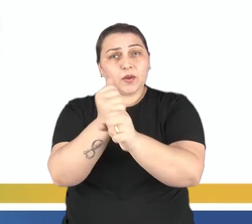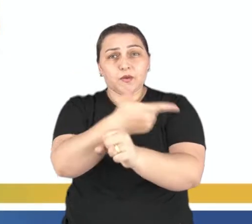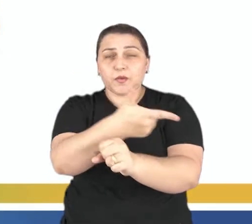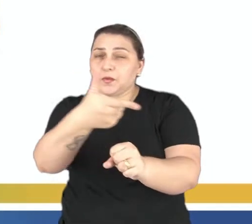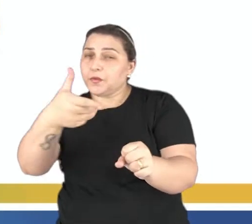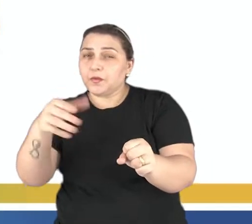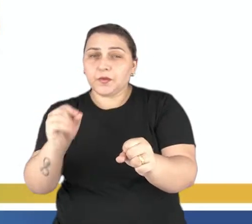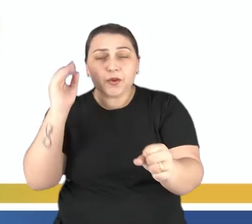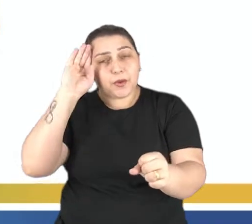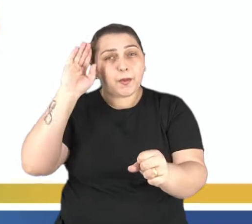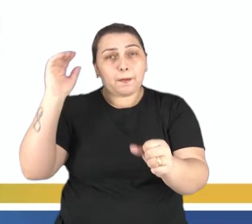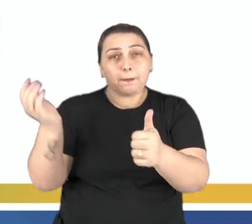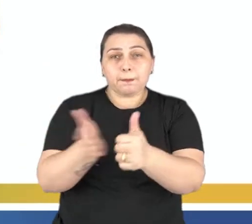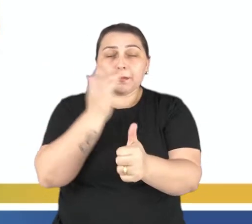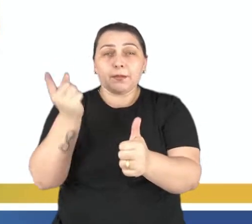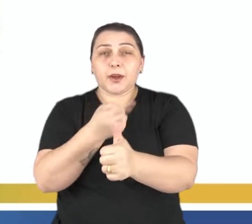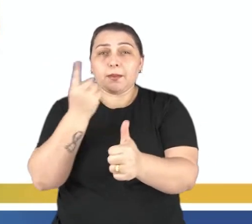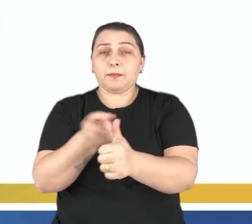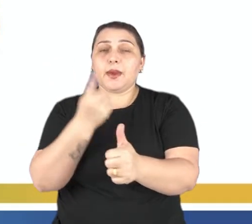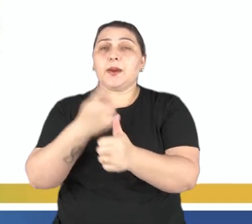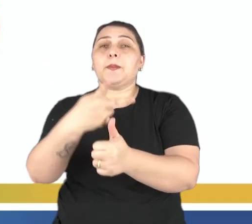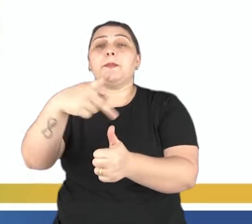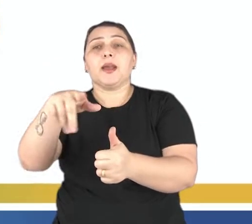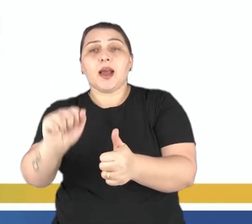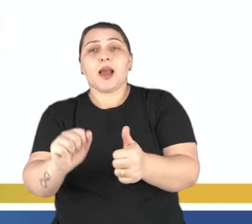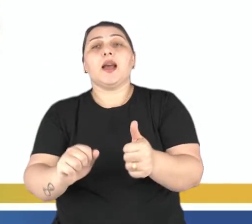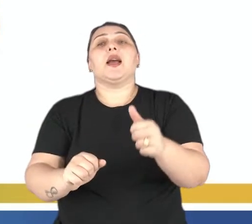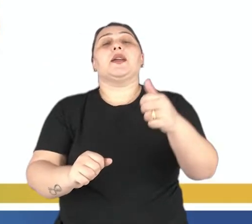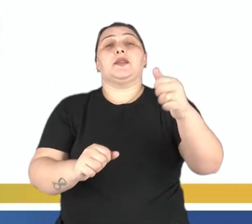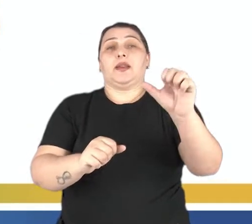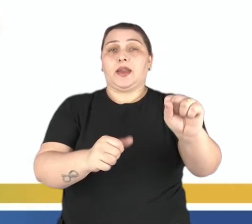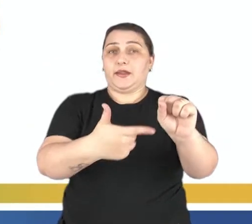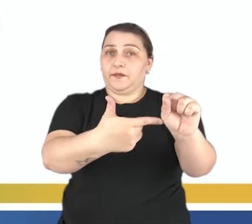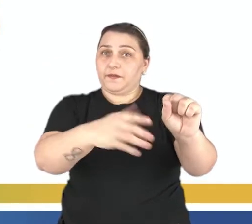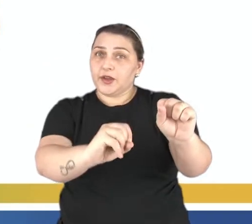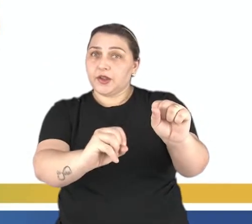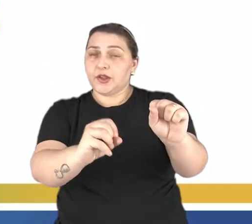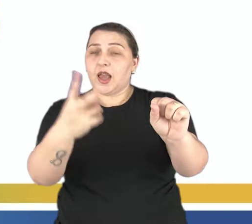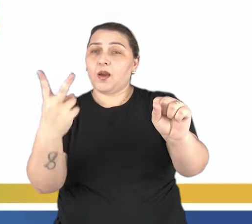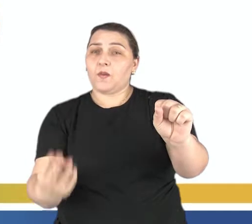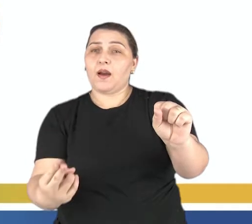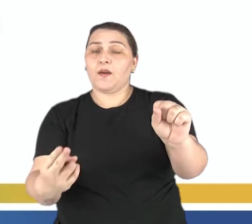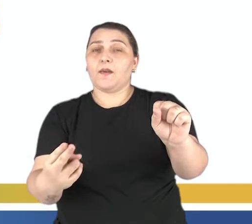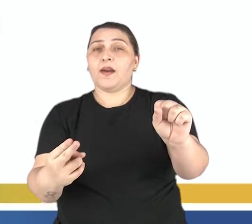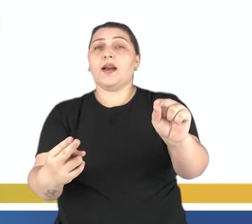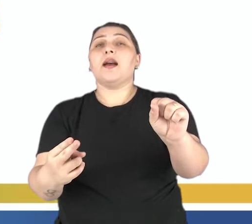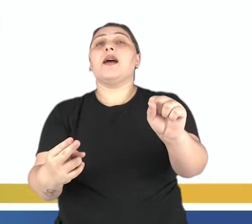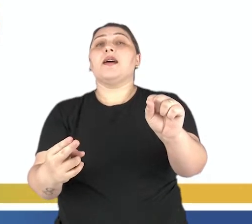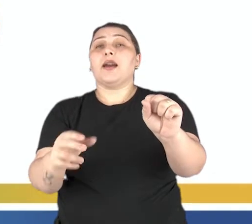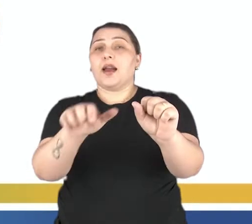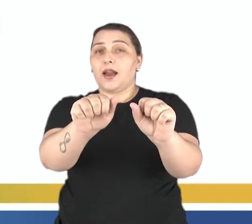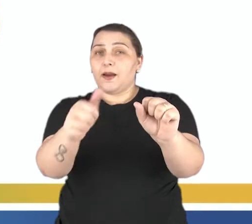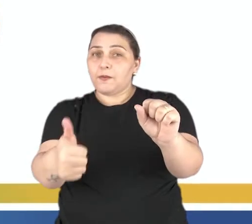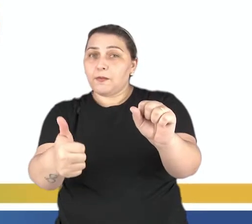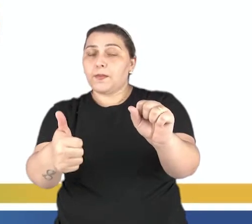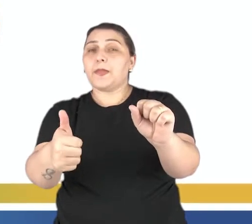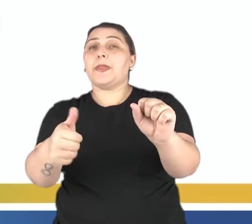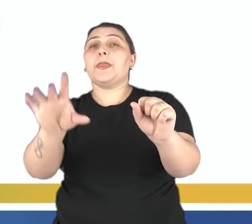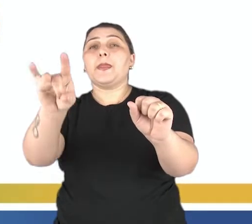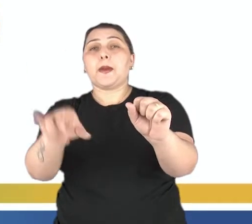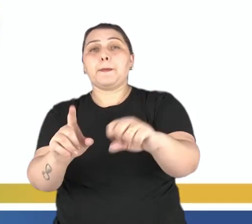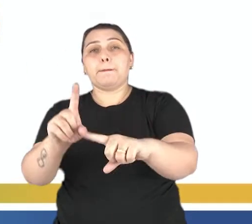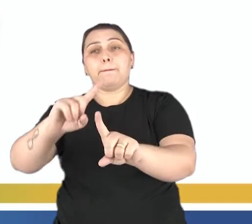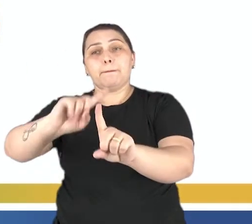20 primeiros termos de uma PA, então eu terei S20 aqui. É igual a quem? A1, o primeiro termo,